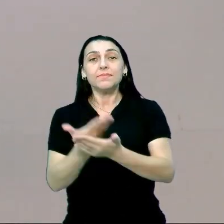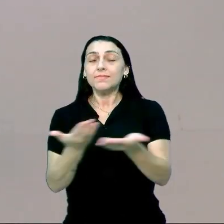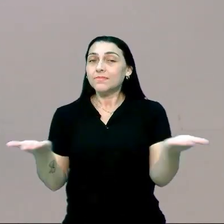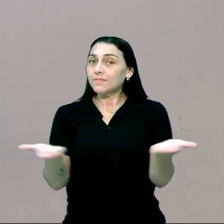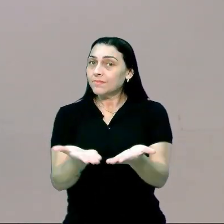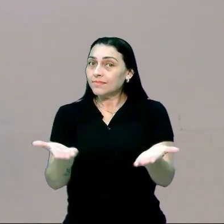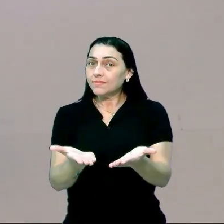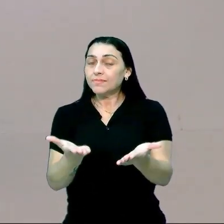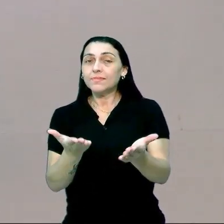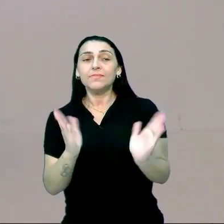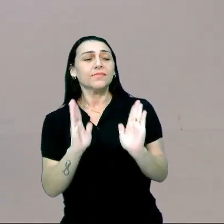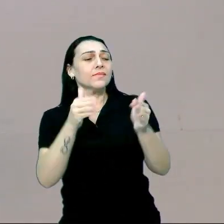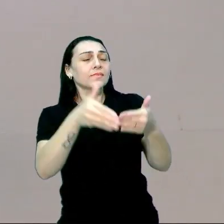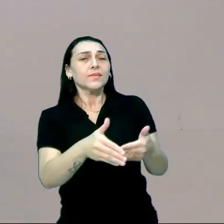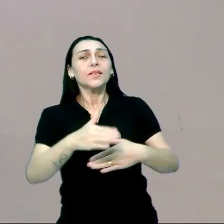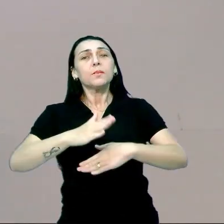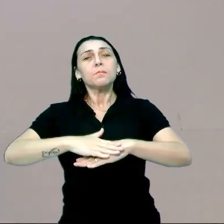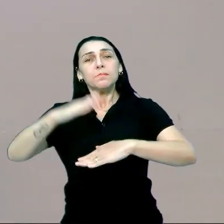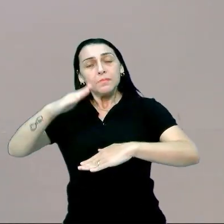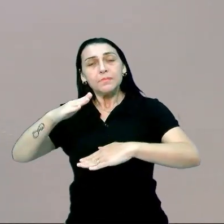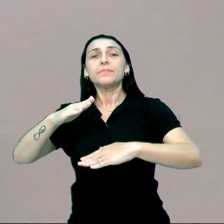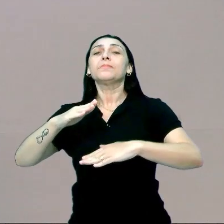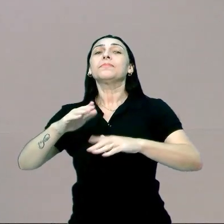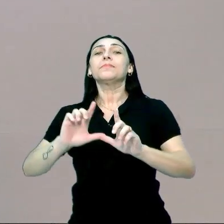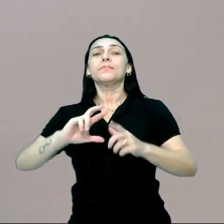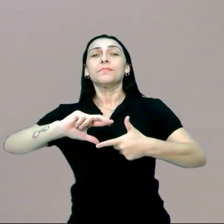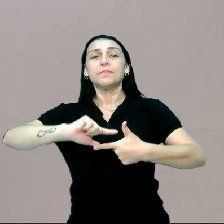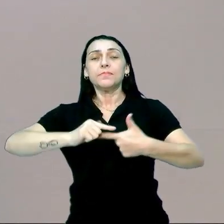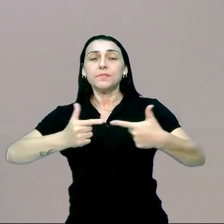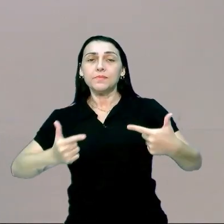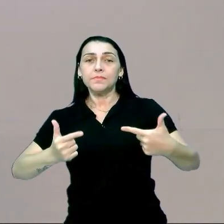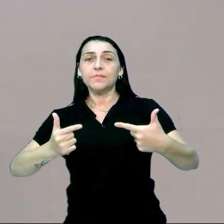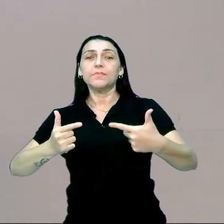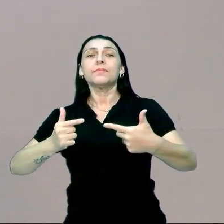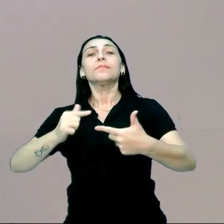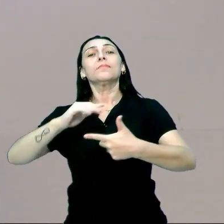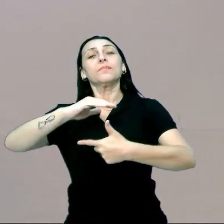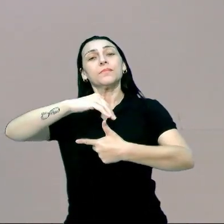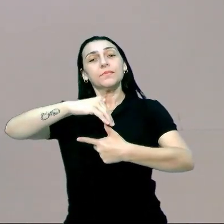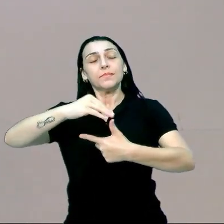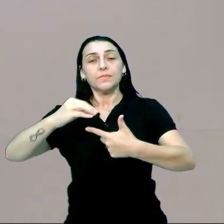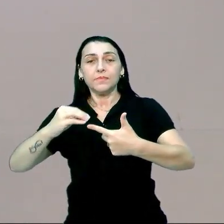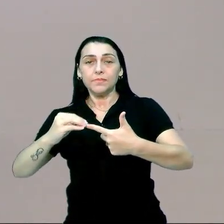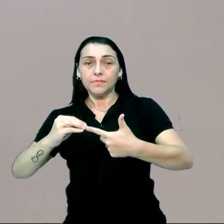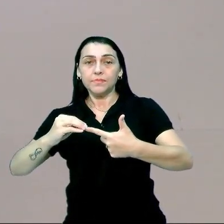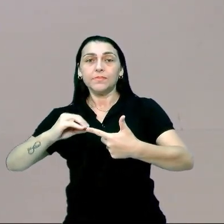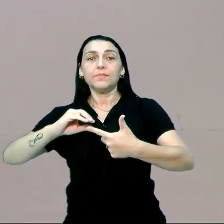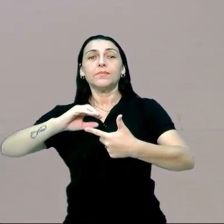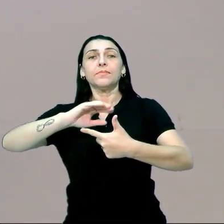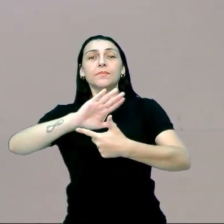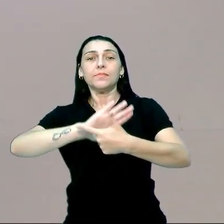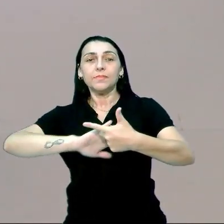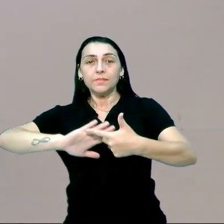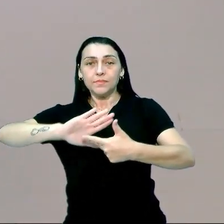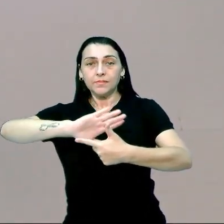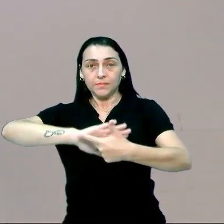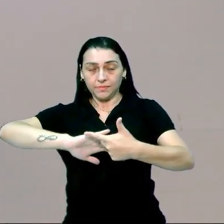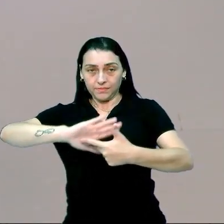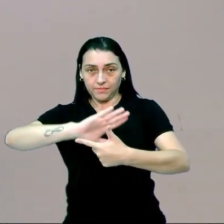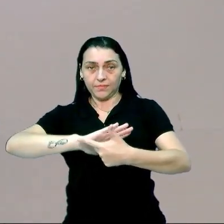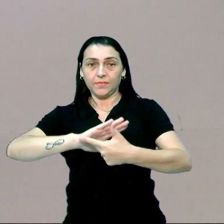iremos dar ênfase mais na geometria espacial, que são os poliedros, os corpos redondos e outras